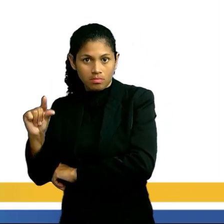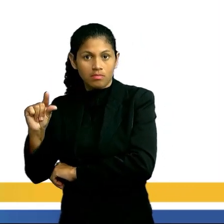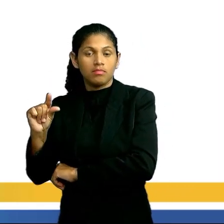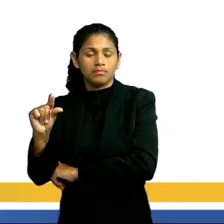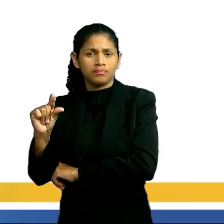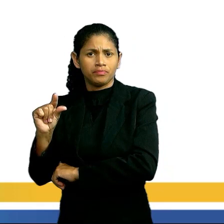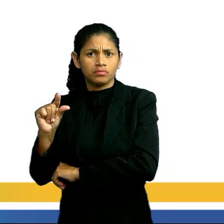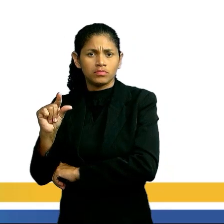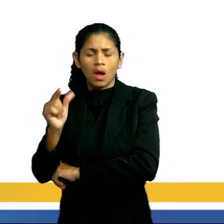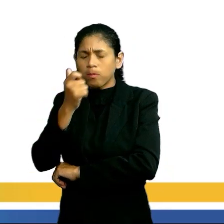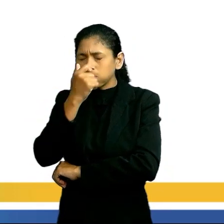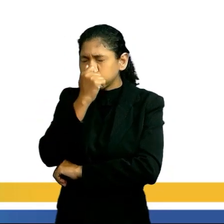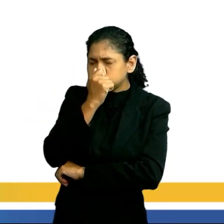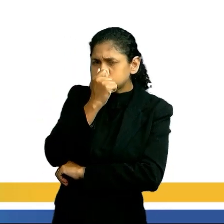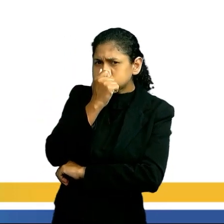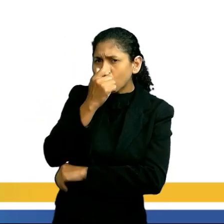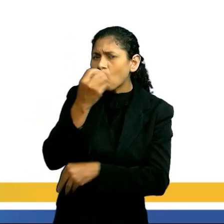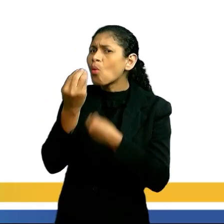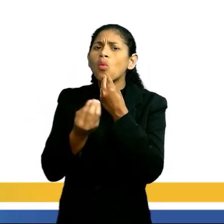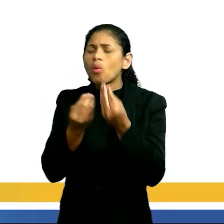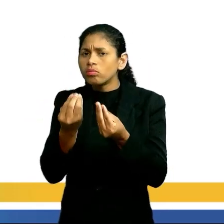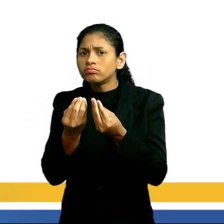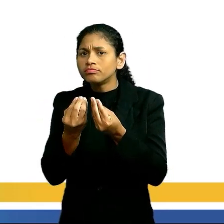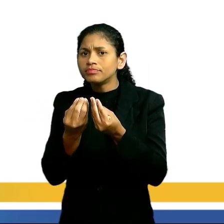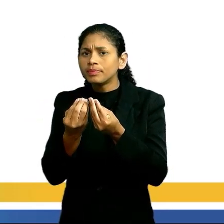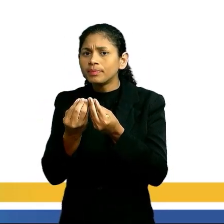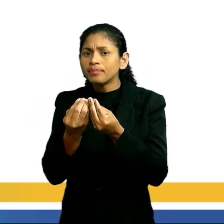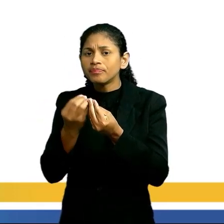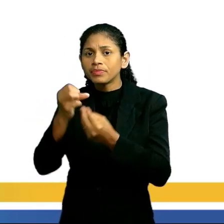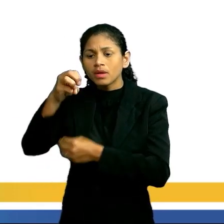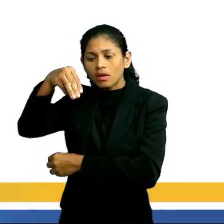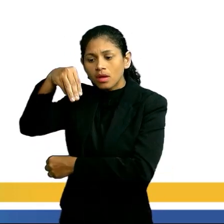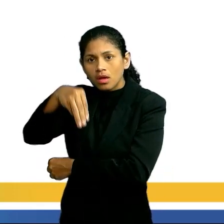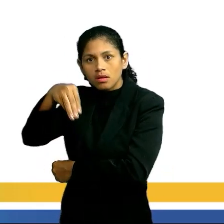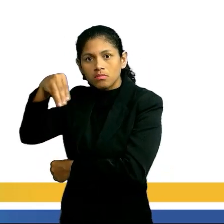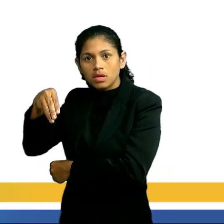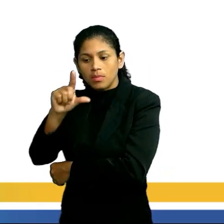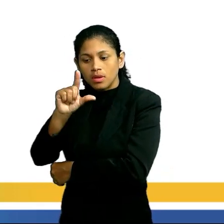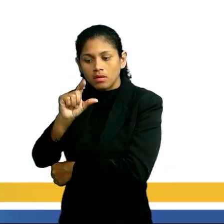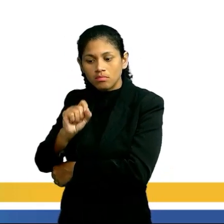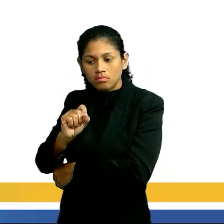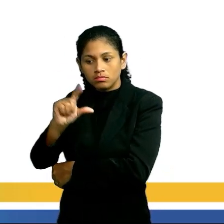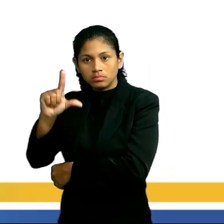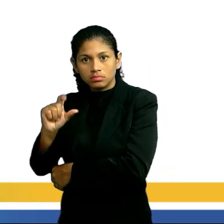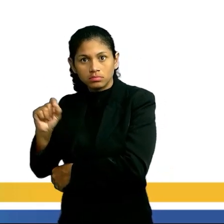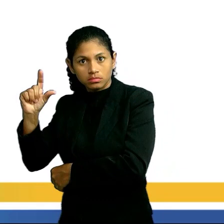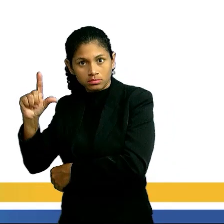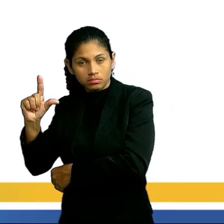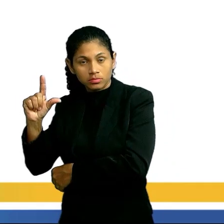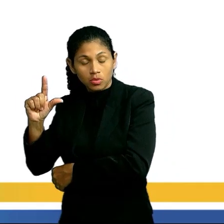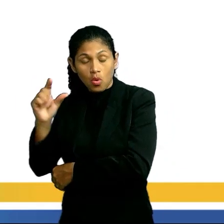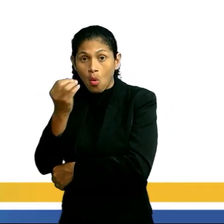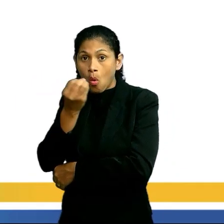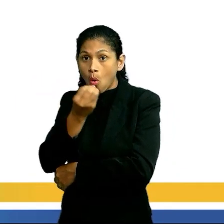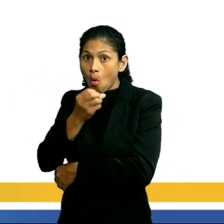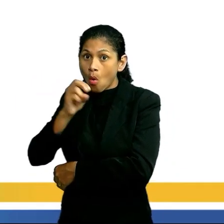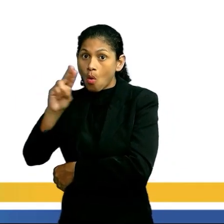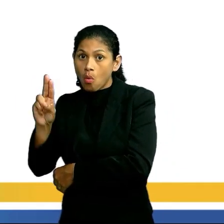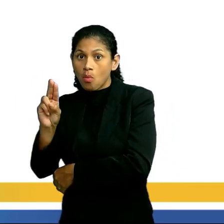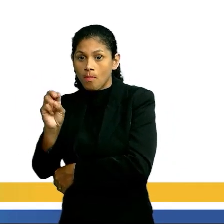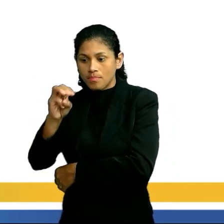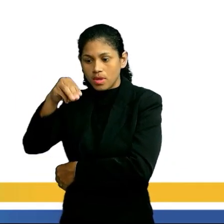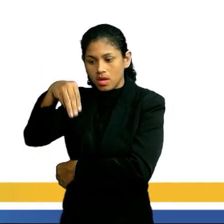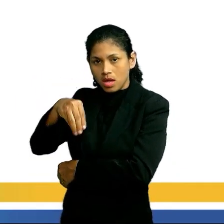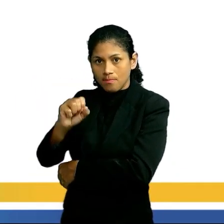E cheio, como é que é? Cheio é se ele for emizão, emizão ou emizão, emizinho. Então, toda vez que